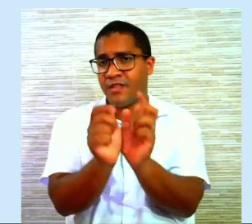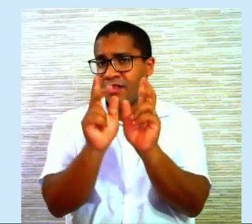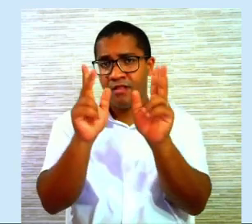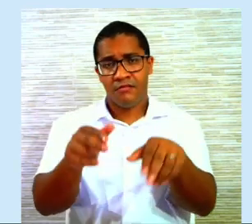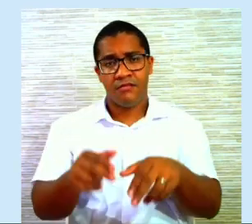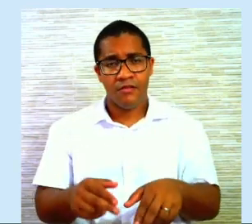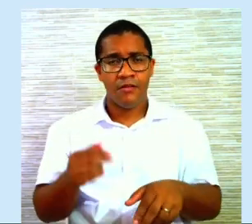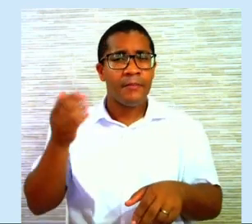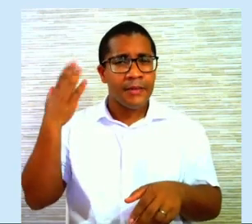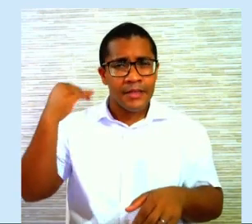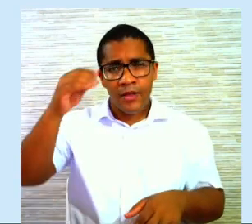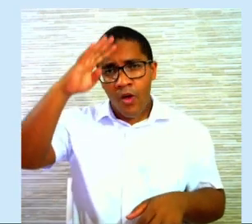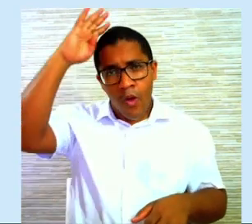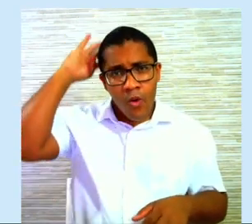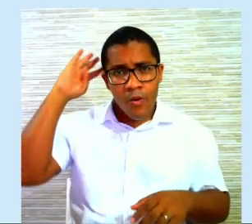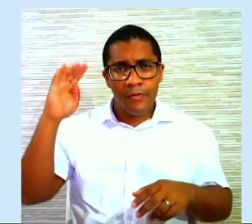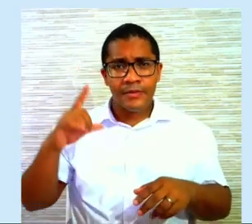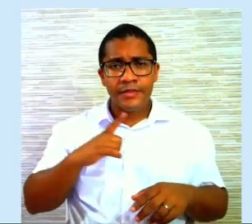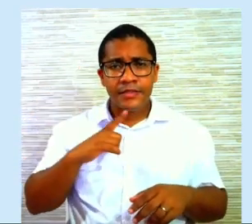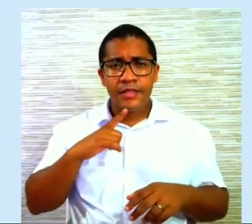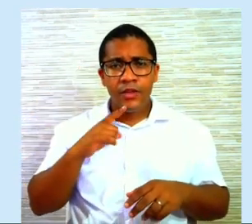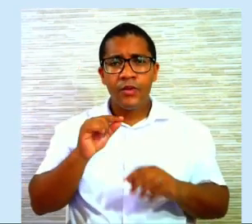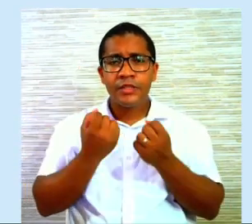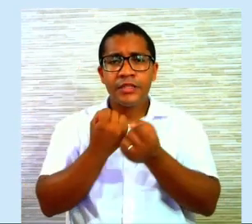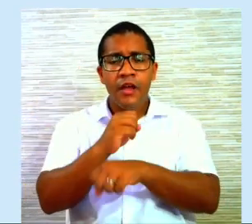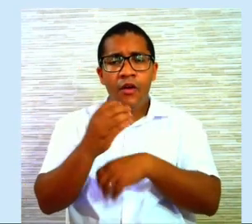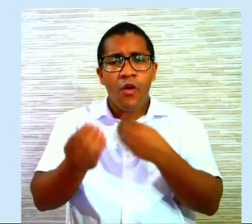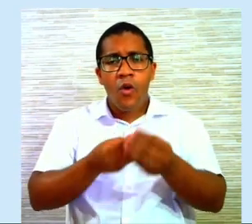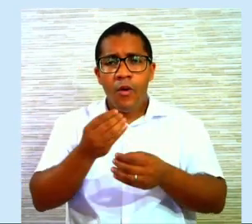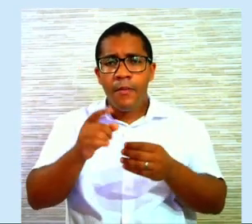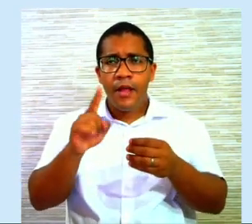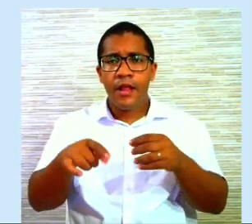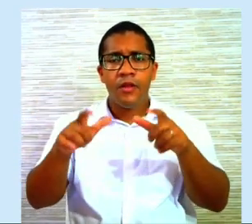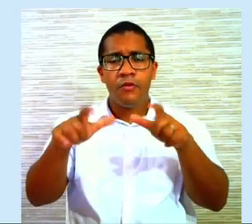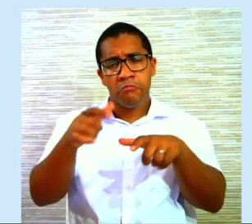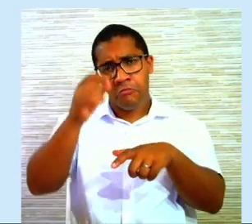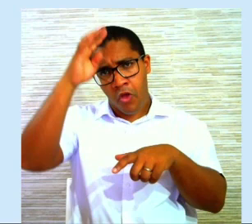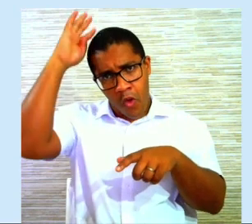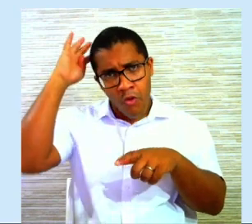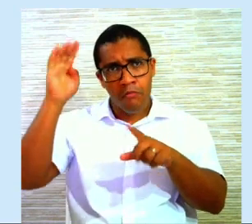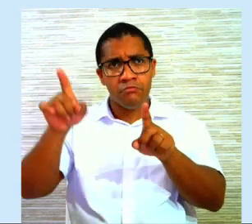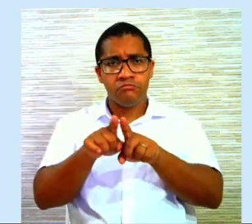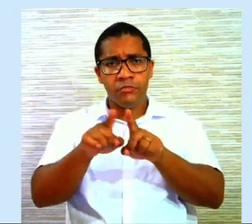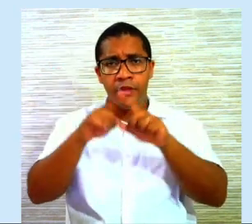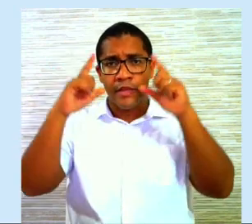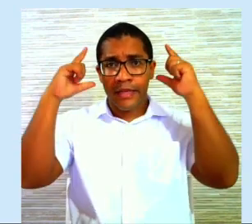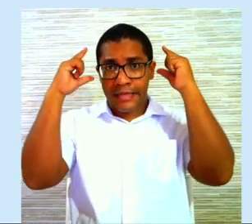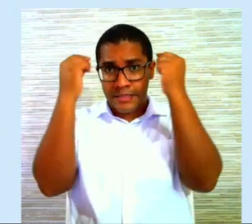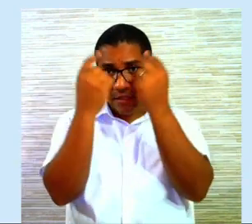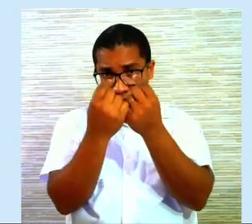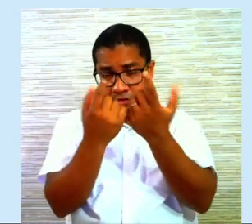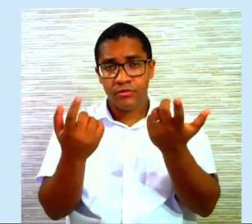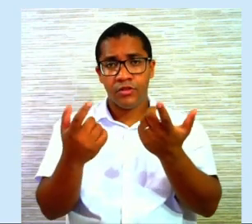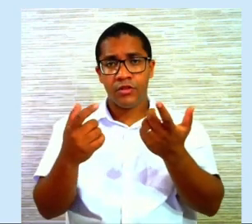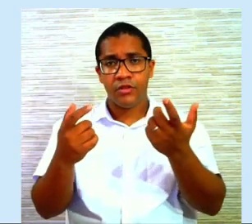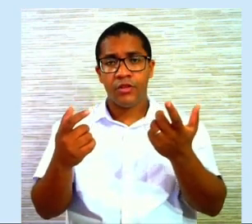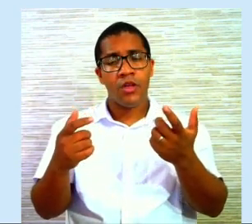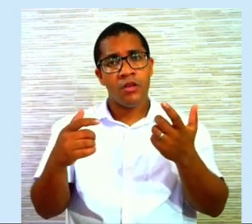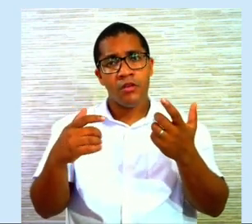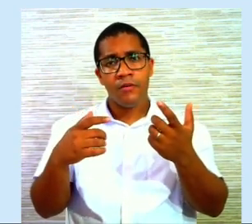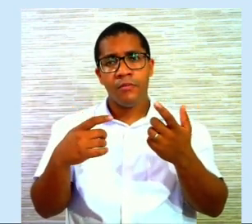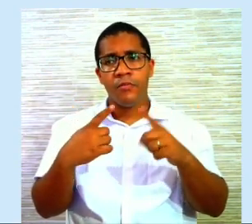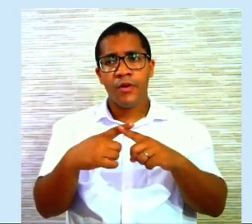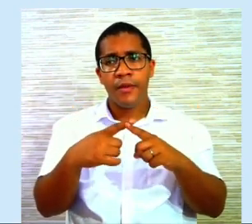Antiga, a escravidão era consolidada tanto na Roma como na Grécia, como